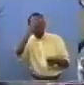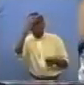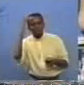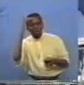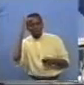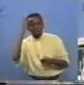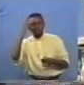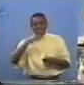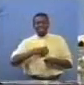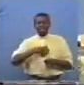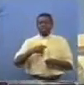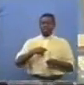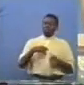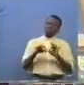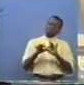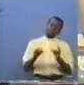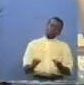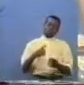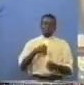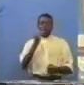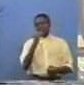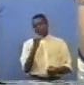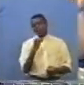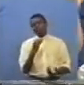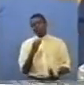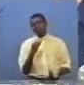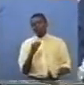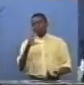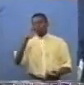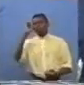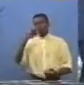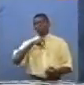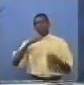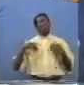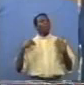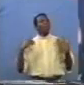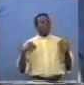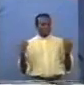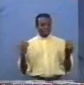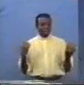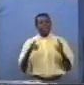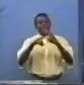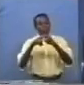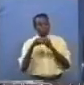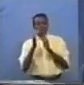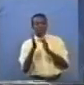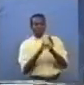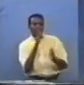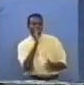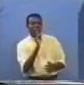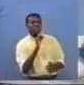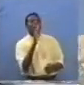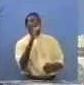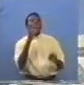diz que no céu tem festa quando um pecador reconhece o seu pecado.